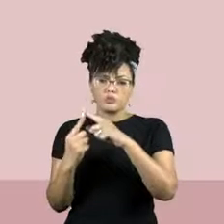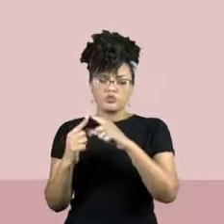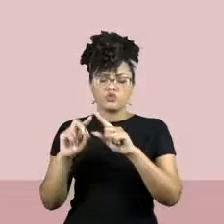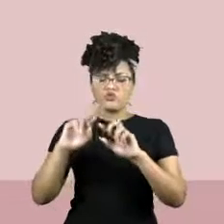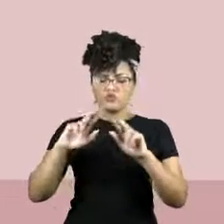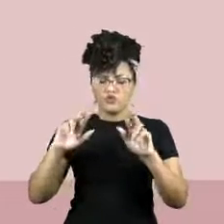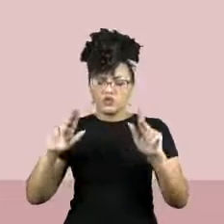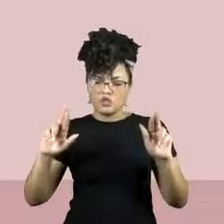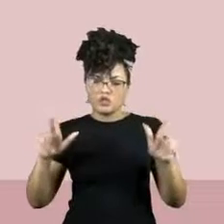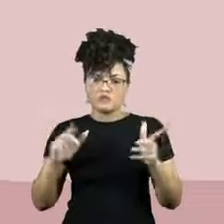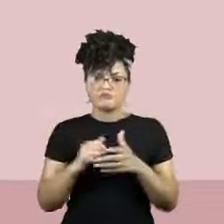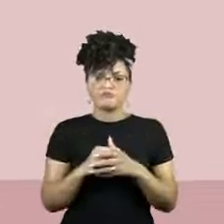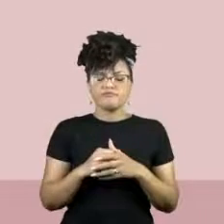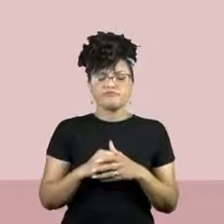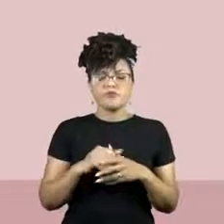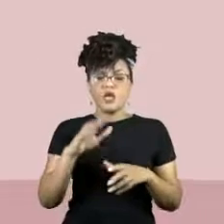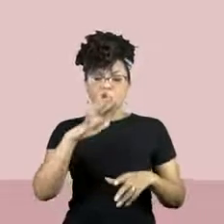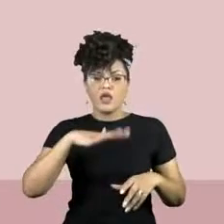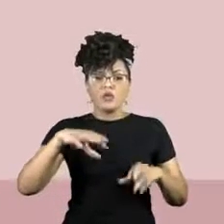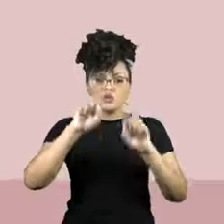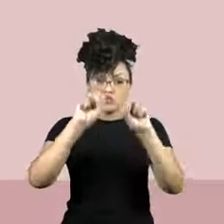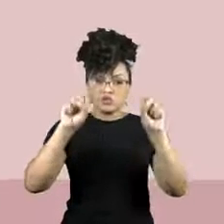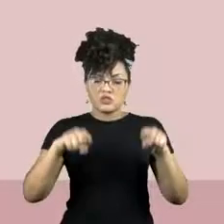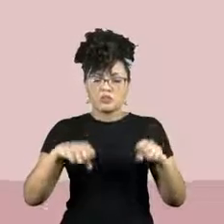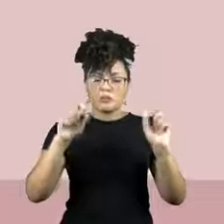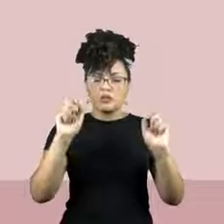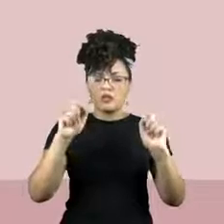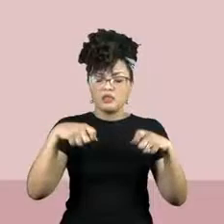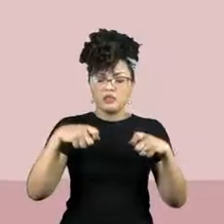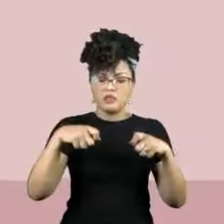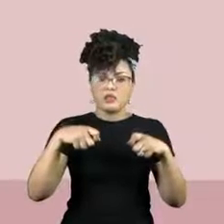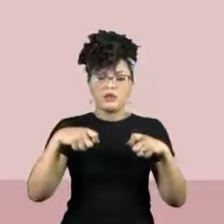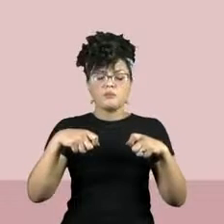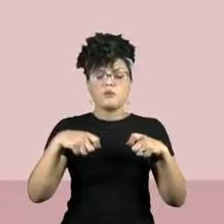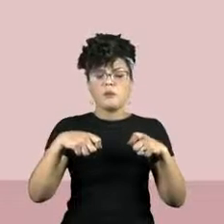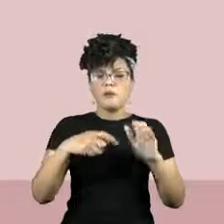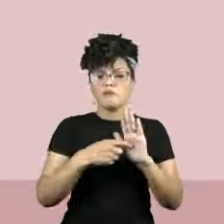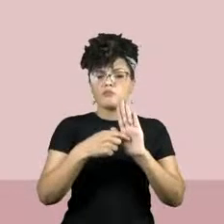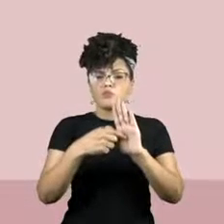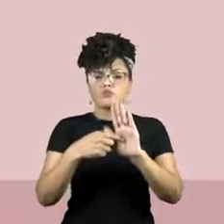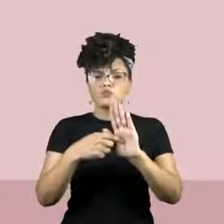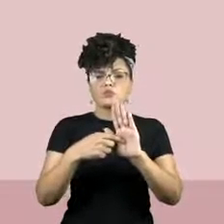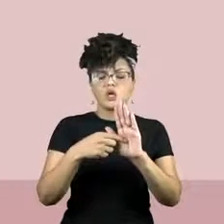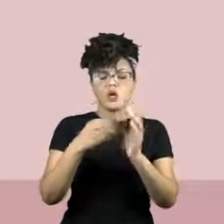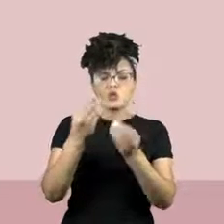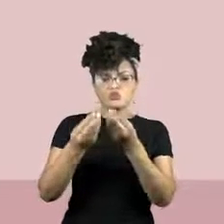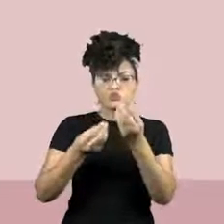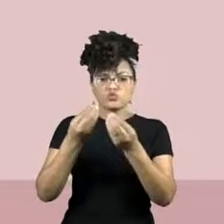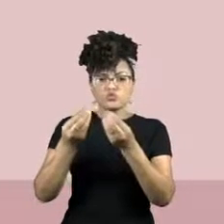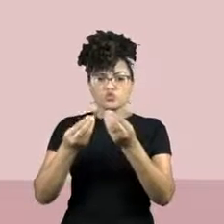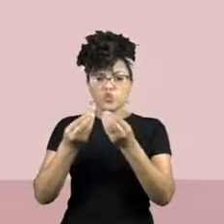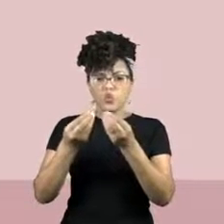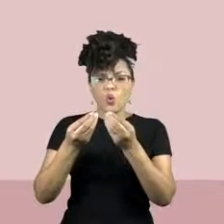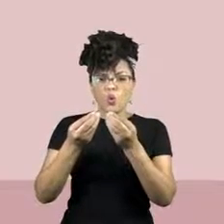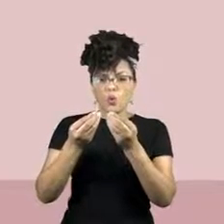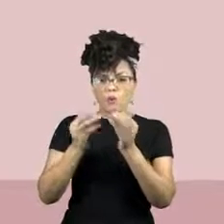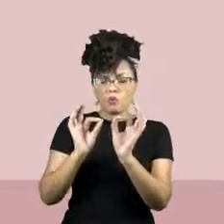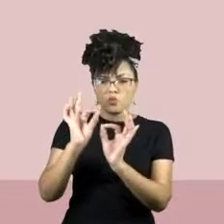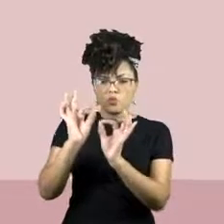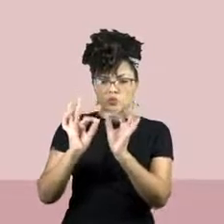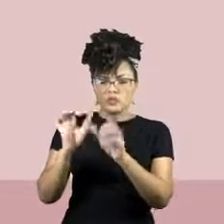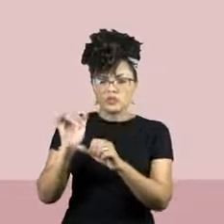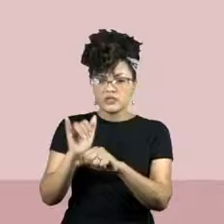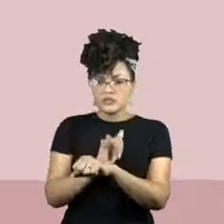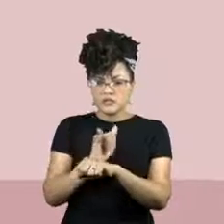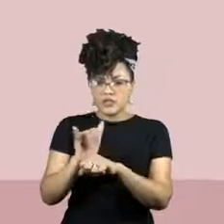é o grande sistema onde a gente vai conseguir colocar condições de contorno dentro de um sistema para calcular de